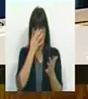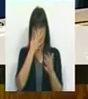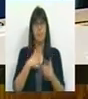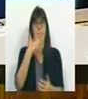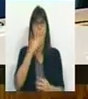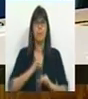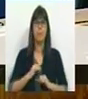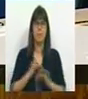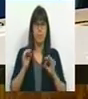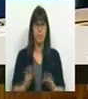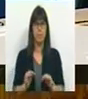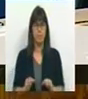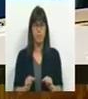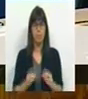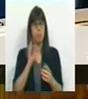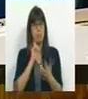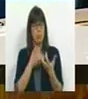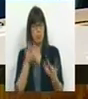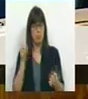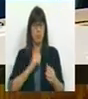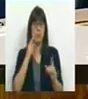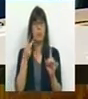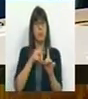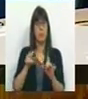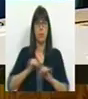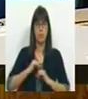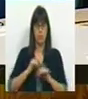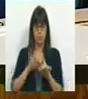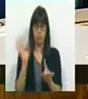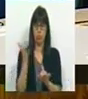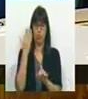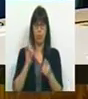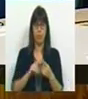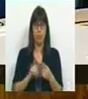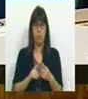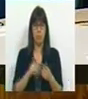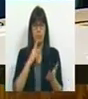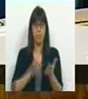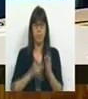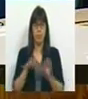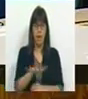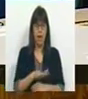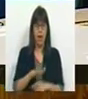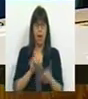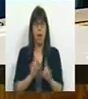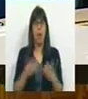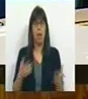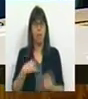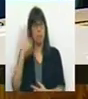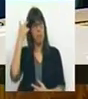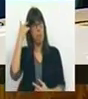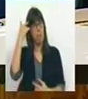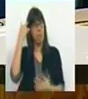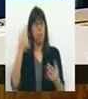que me parecem relevantes na minha perspectiva. O primeiro, no fundo, no domínio, a ideia que tinha